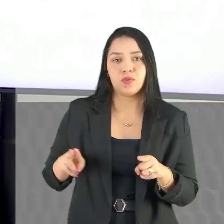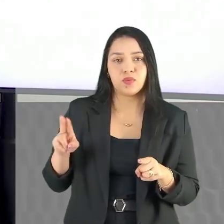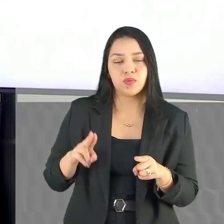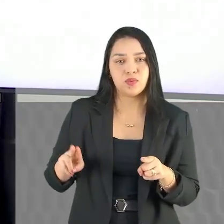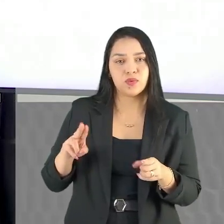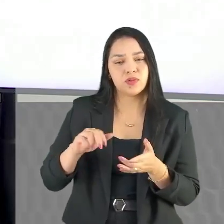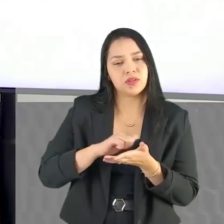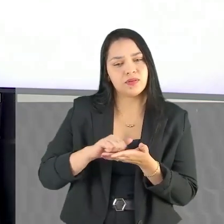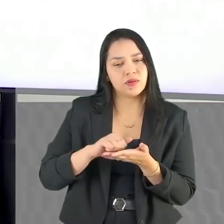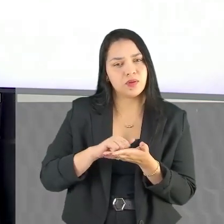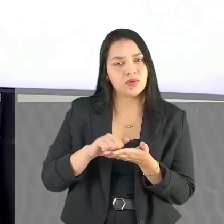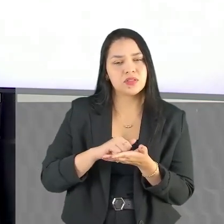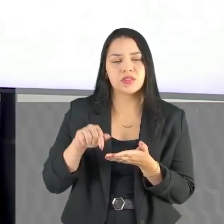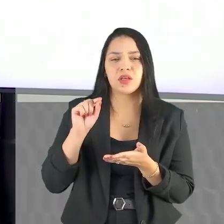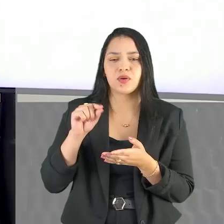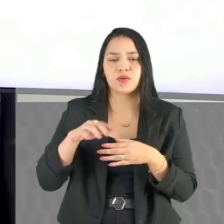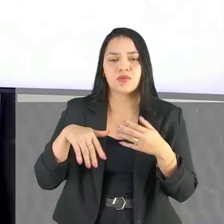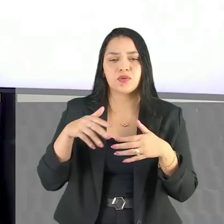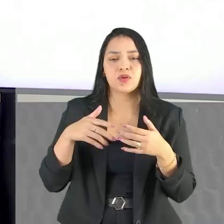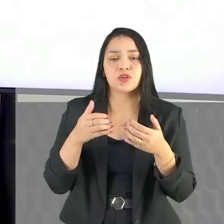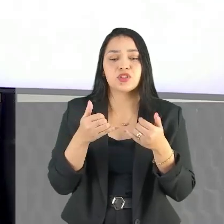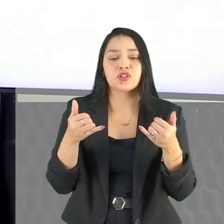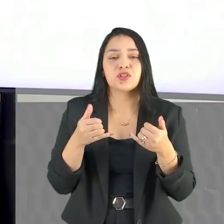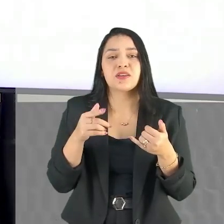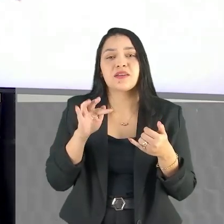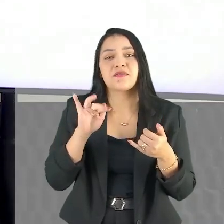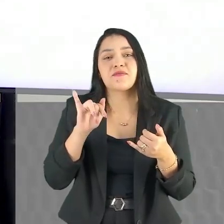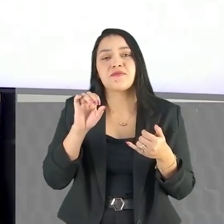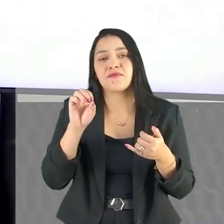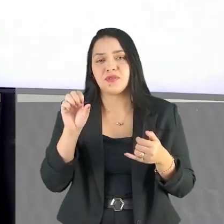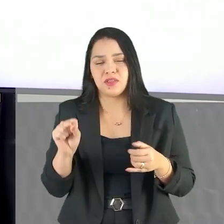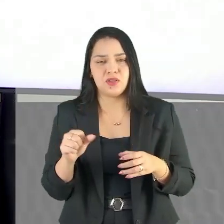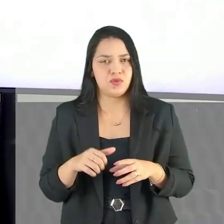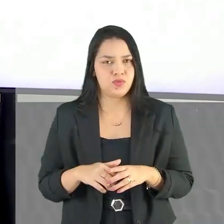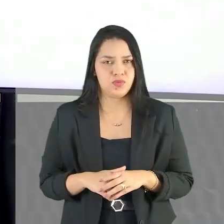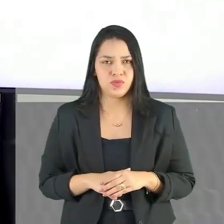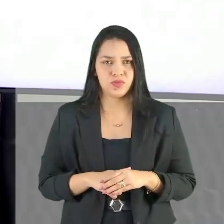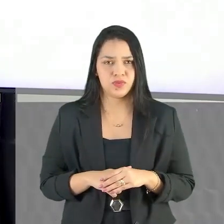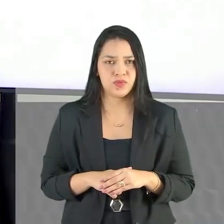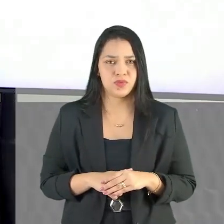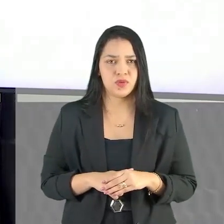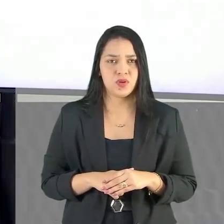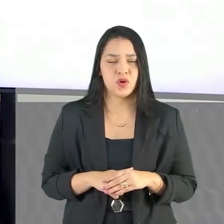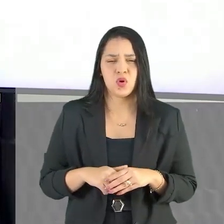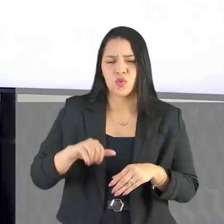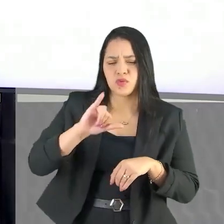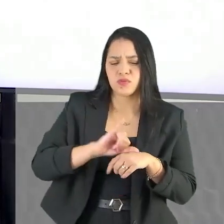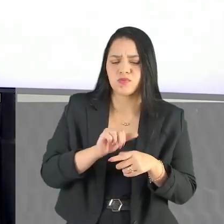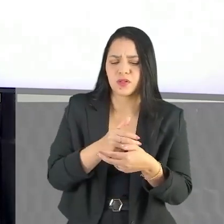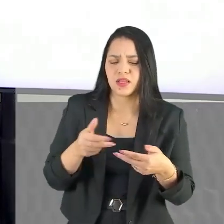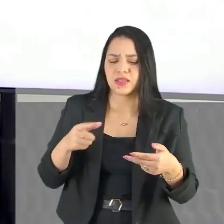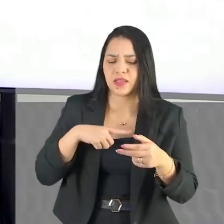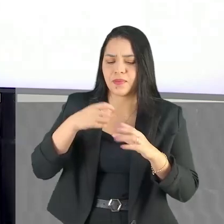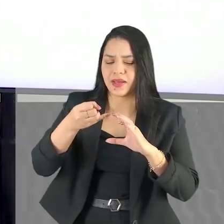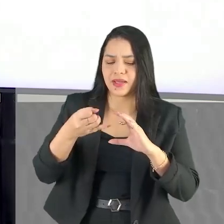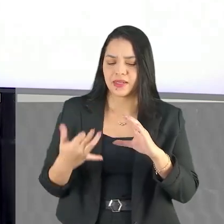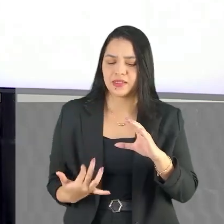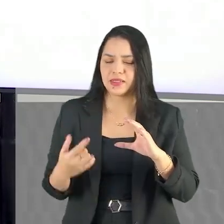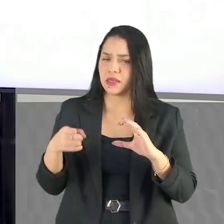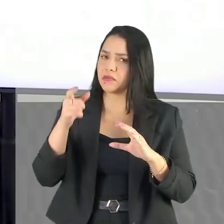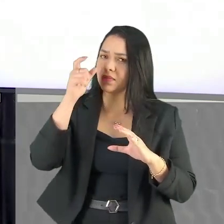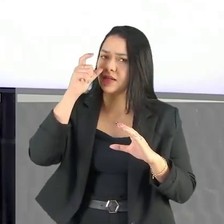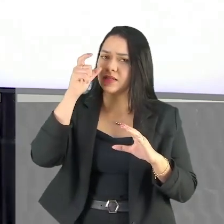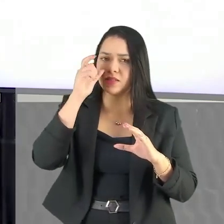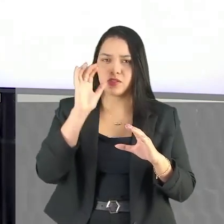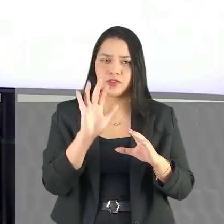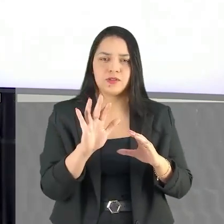lavar louças, é um emaranhado de fios. Os metais, eles têm algumas características que são muito